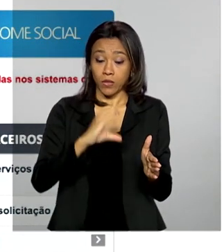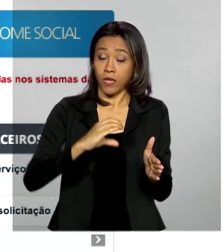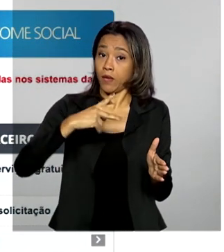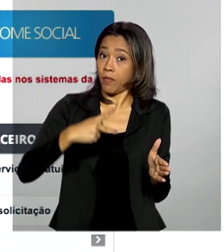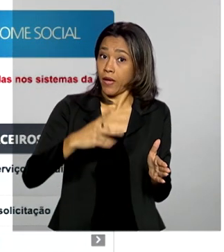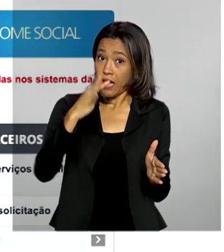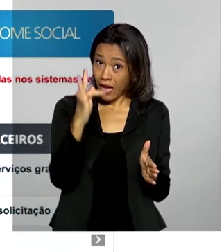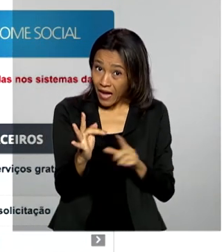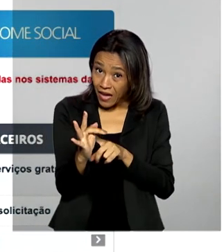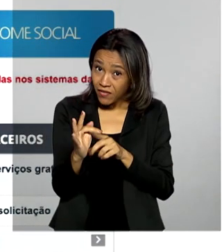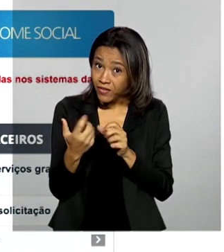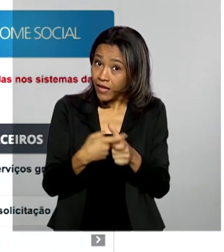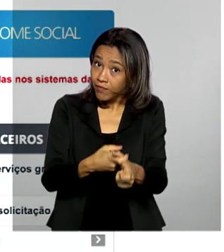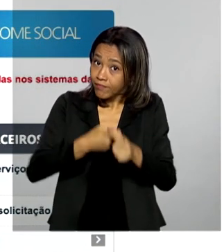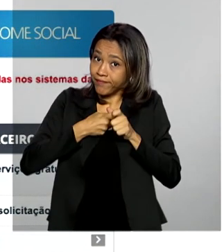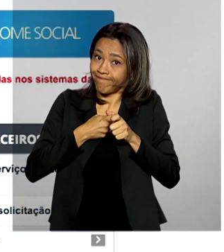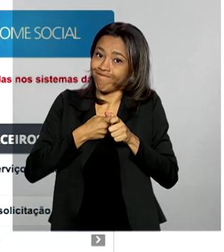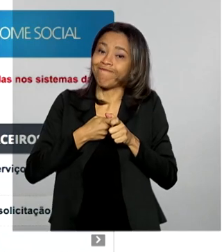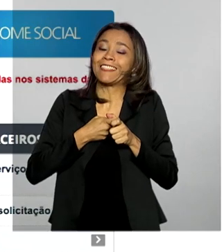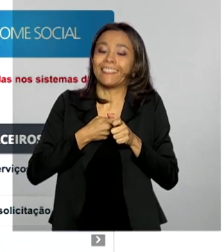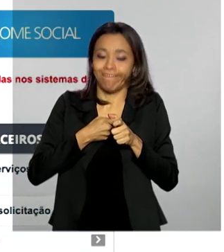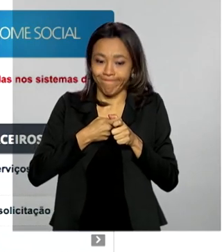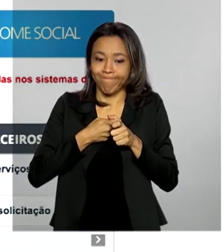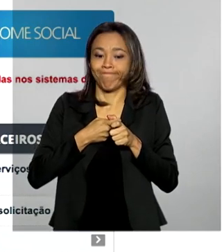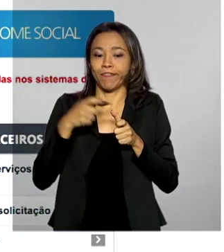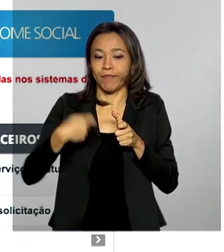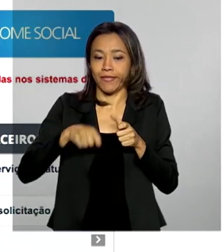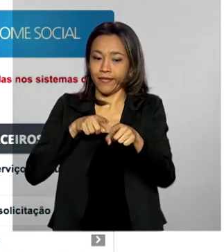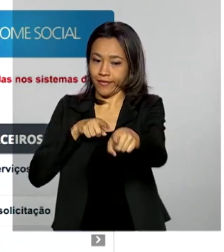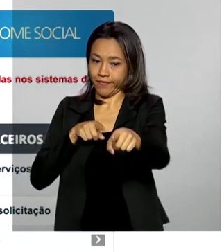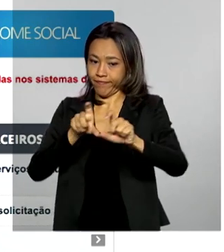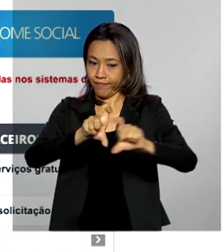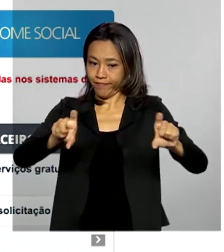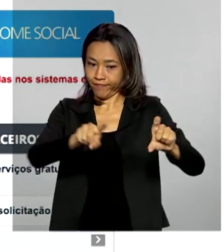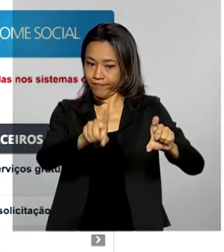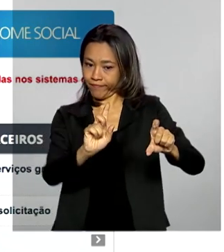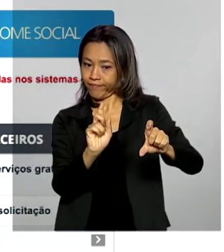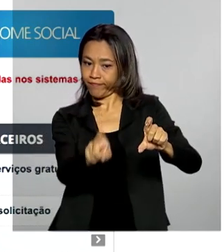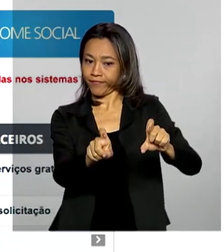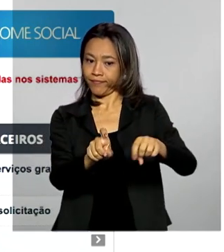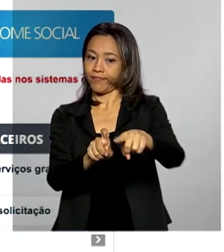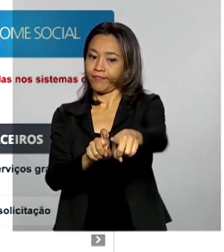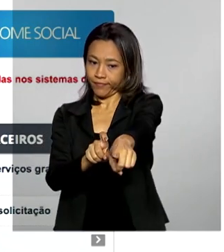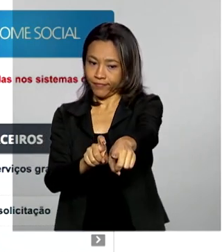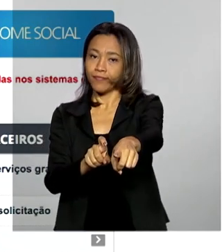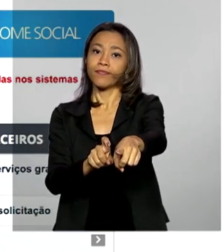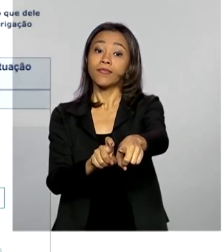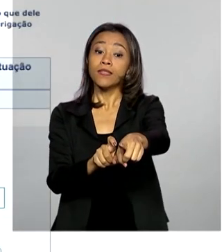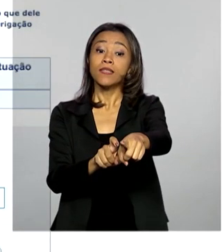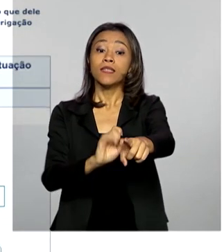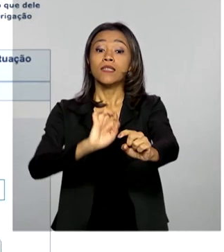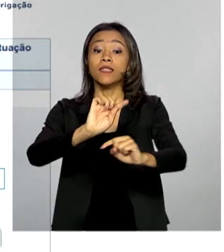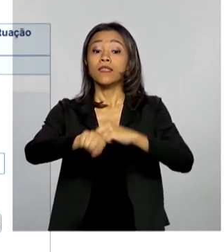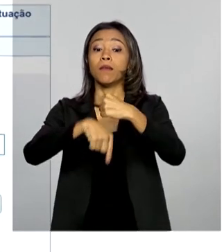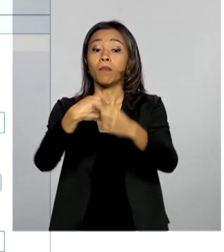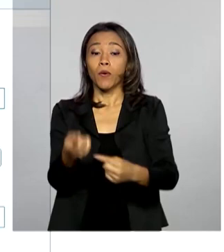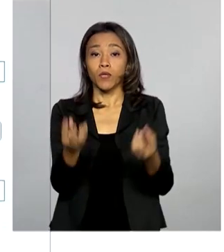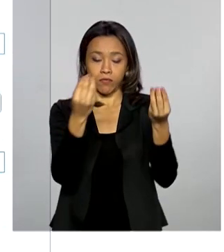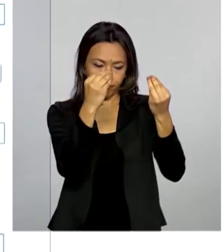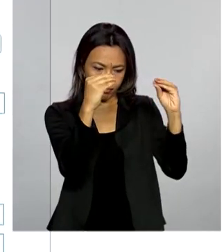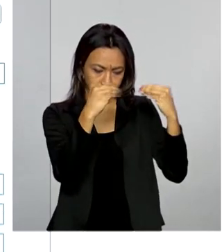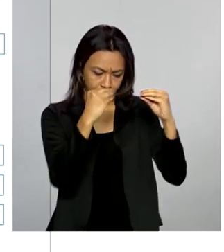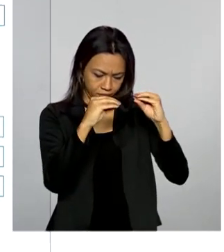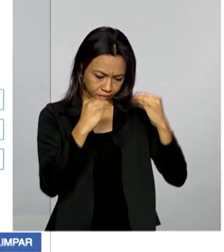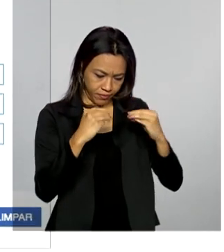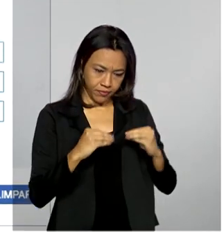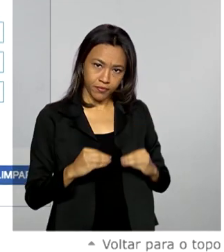cpf está suspenso é preciso selecionar regularizar cadastro cpf e em seguida